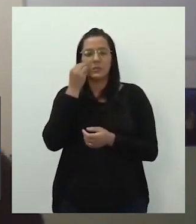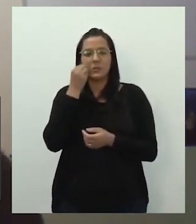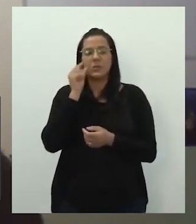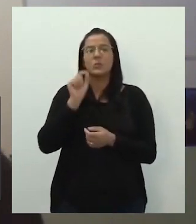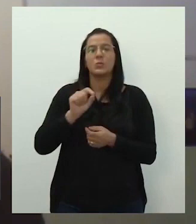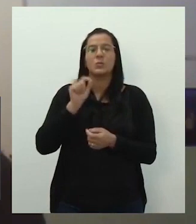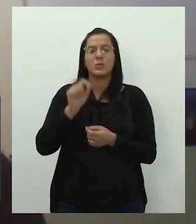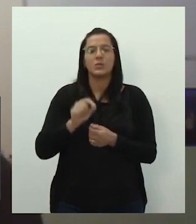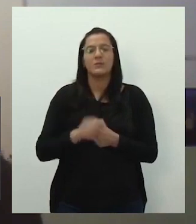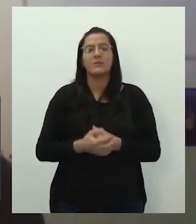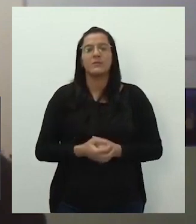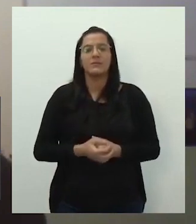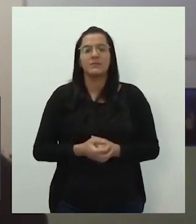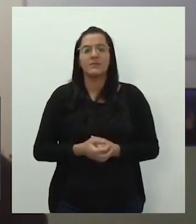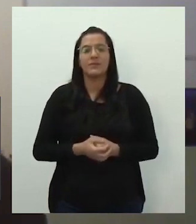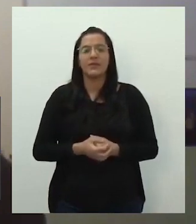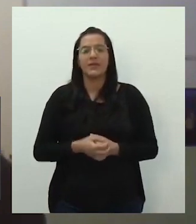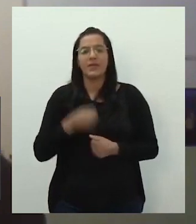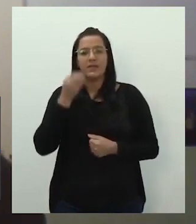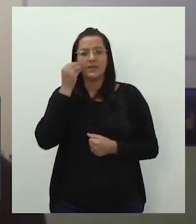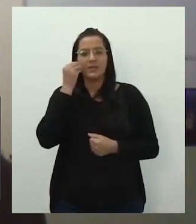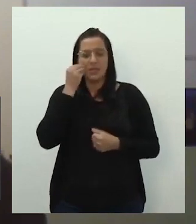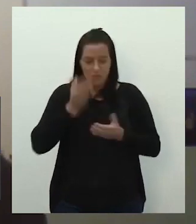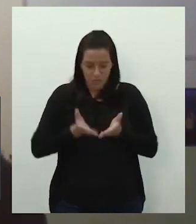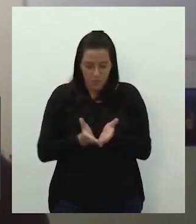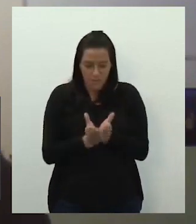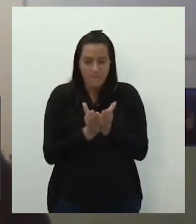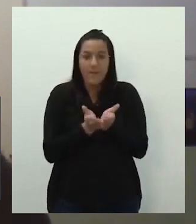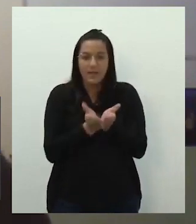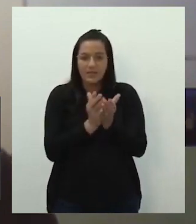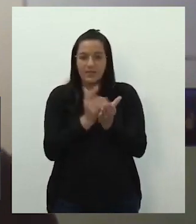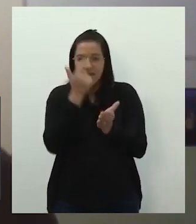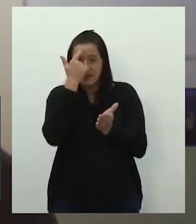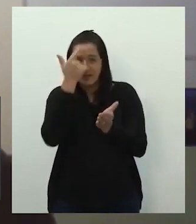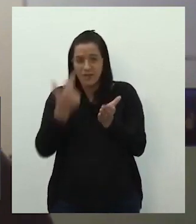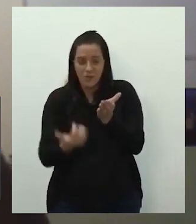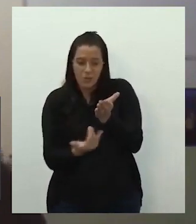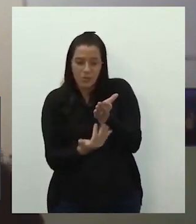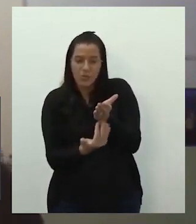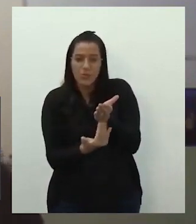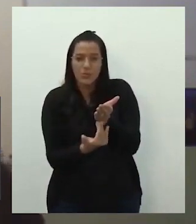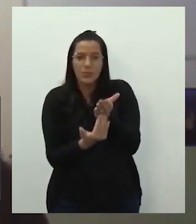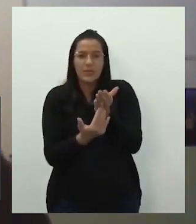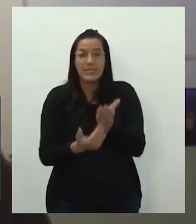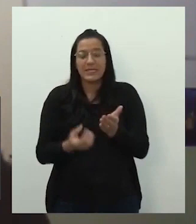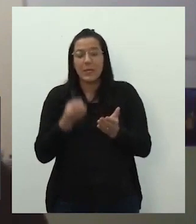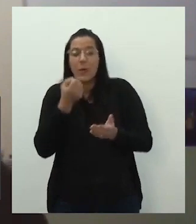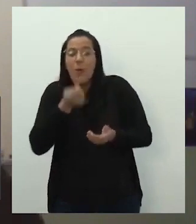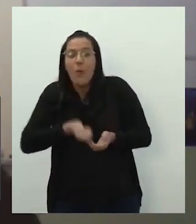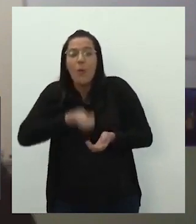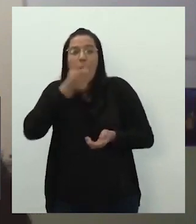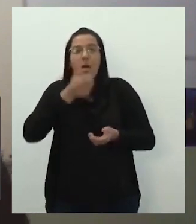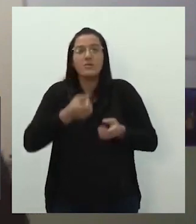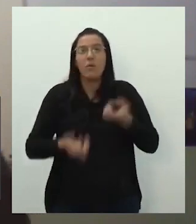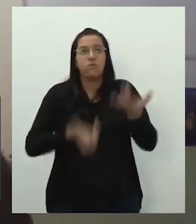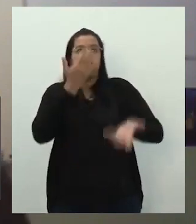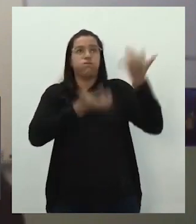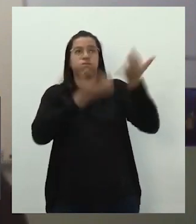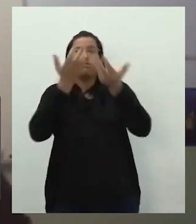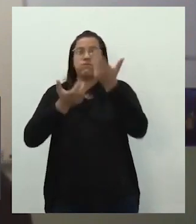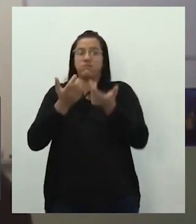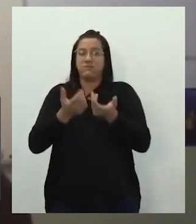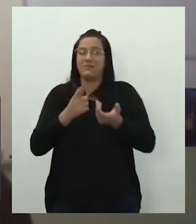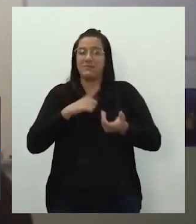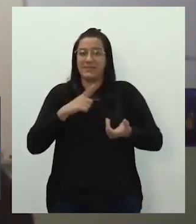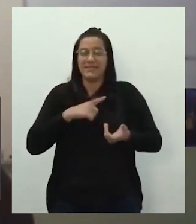gente produziu lá o experimento do barquinho pop-pop, né? O Giba quase tocou fogo no estúdio, mas o barquinho não queria andar, ele tinha